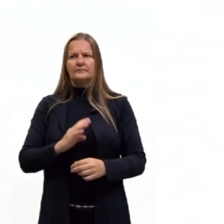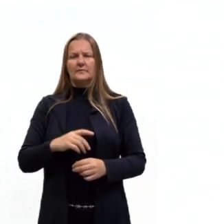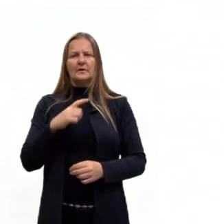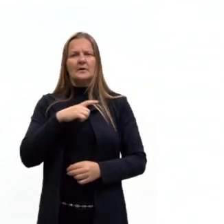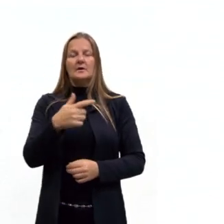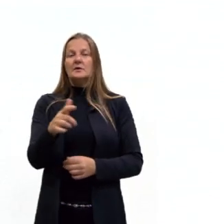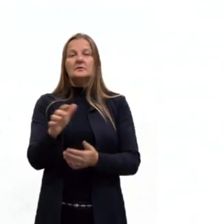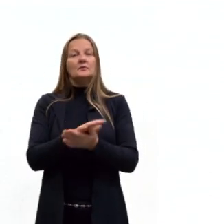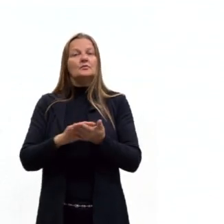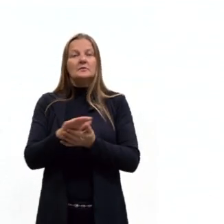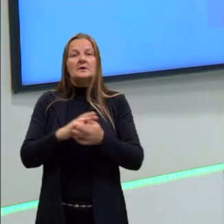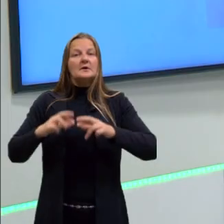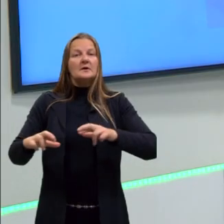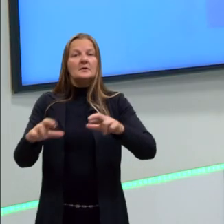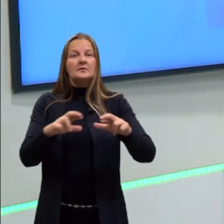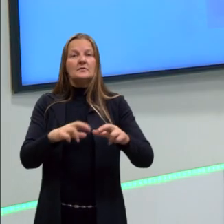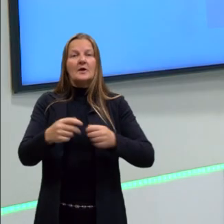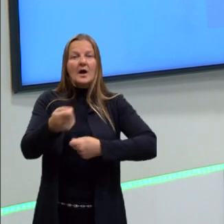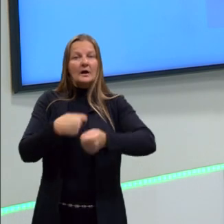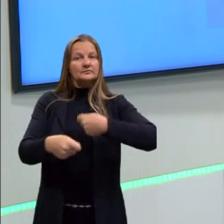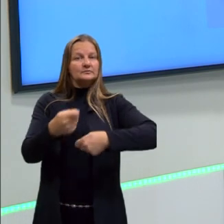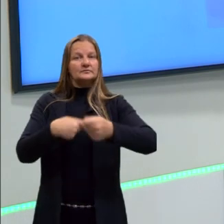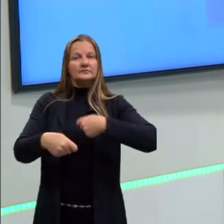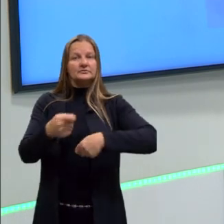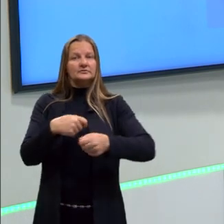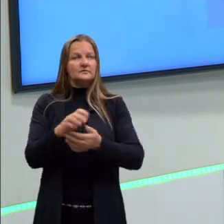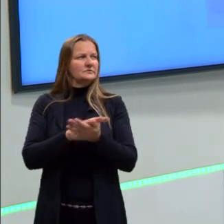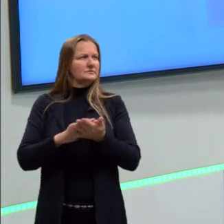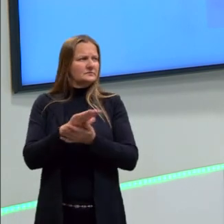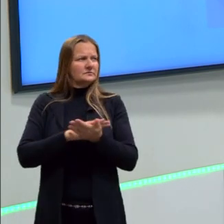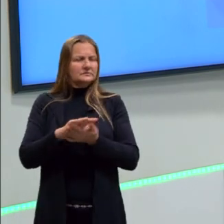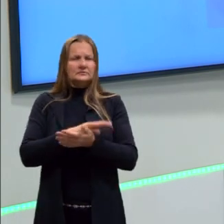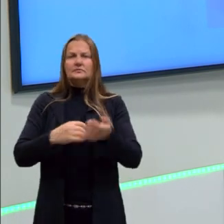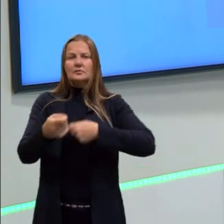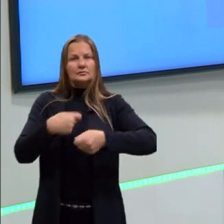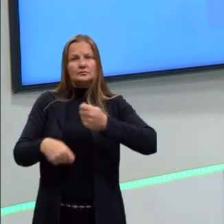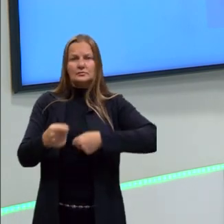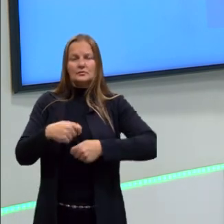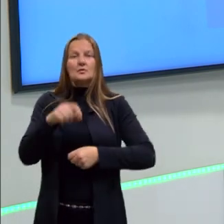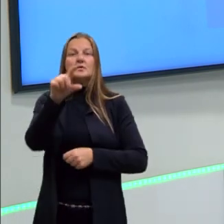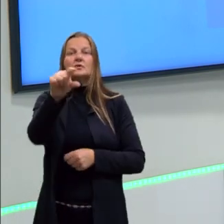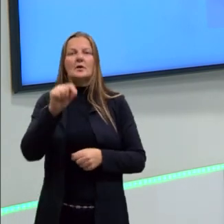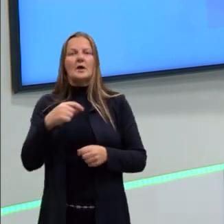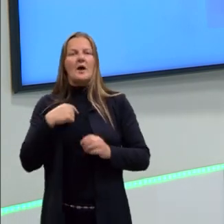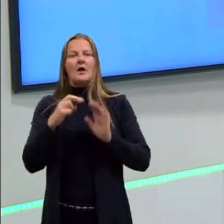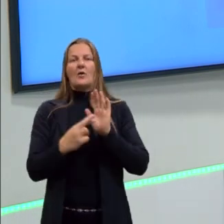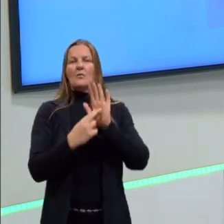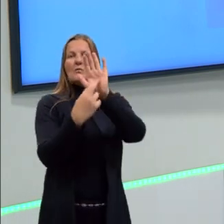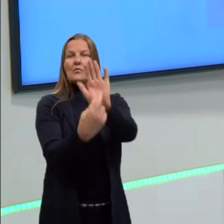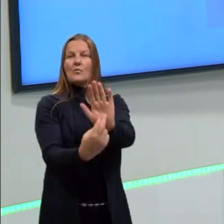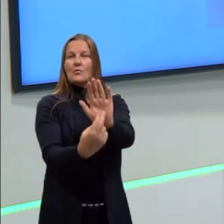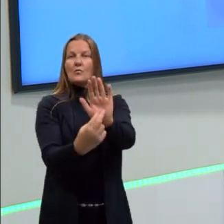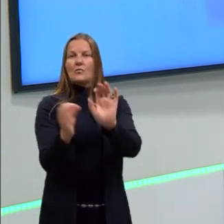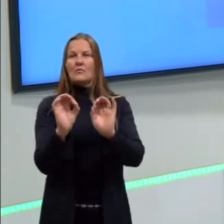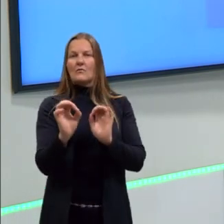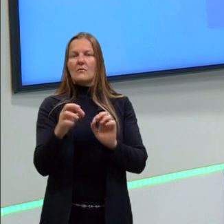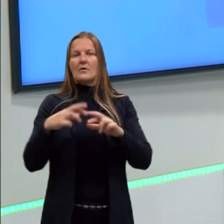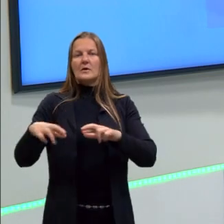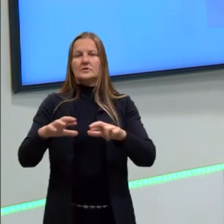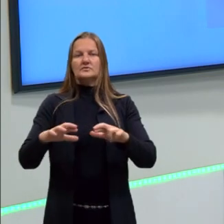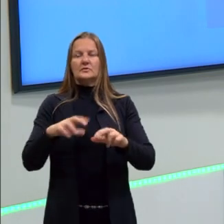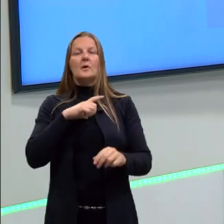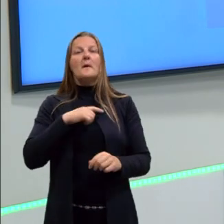não são regiões administrativas propriamente dito por exemplo tu não escolhe um representante para a região